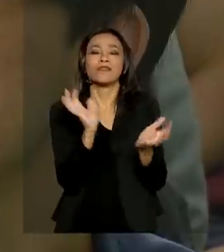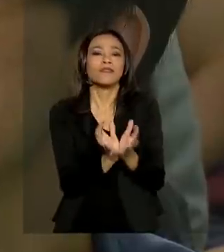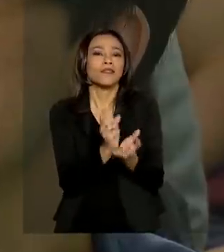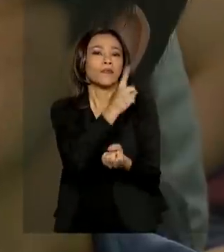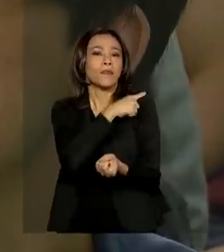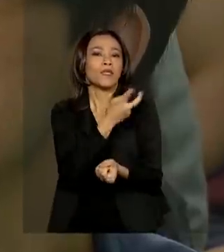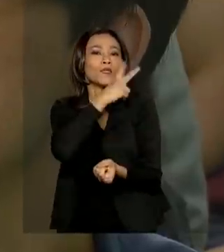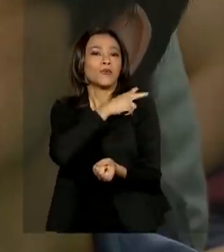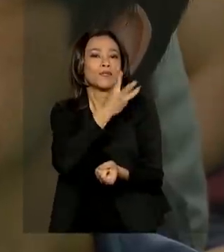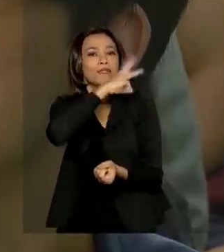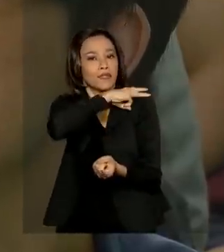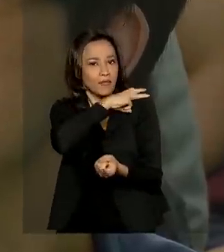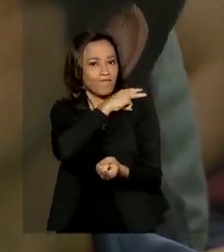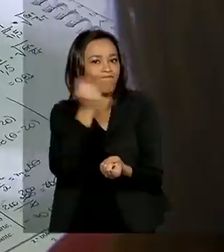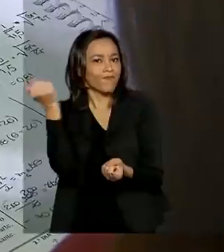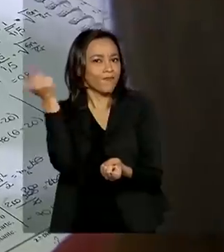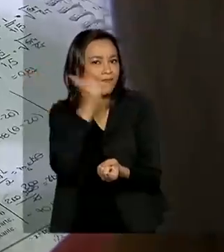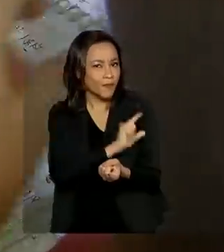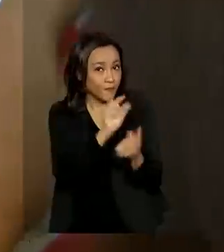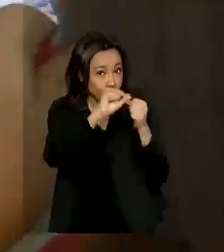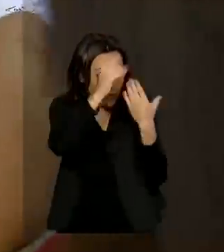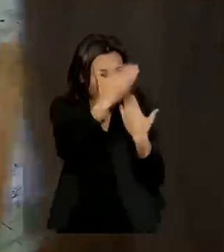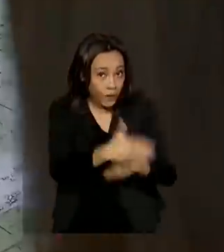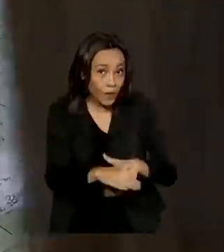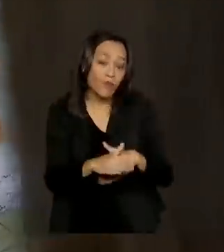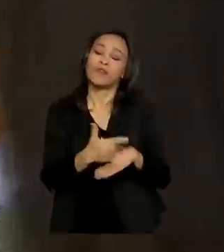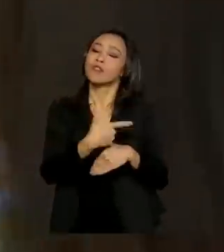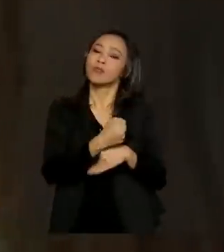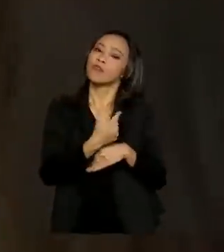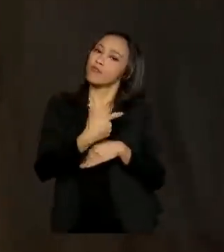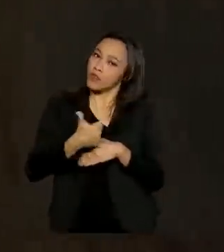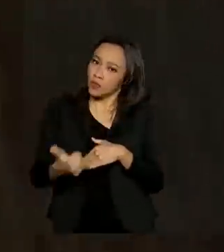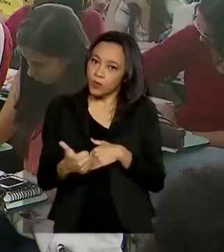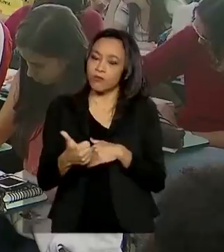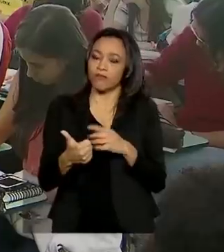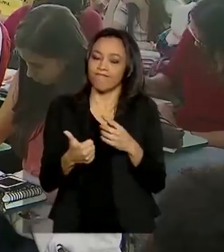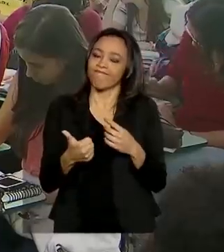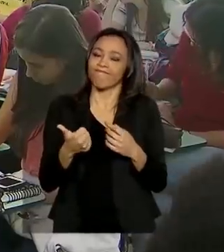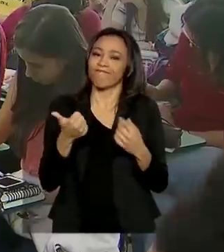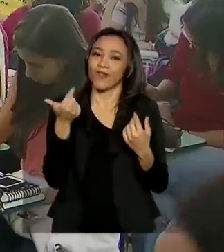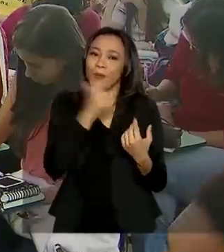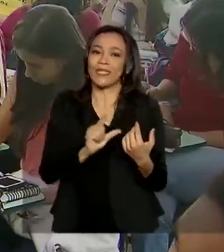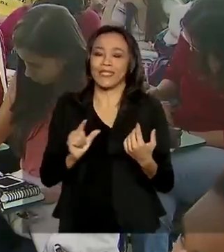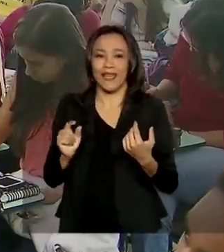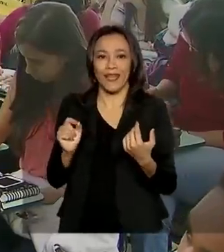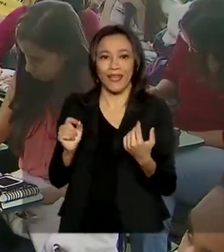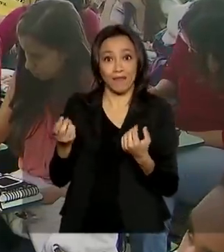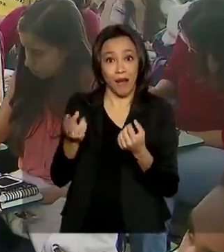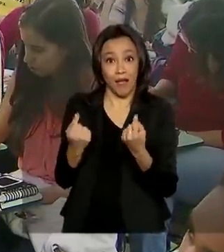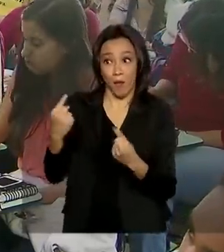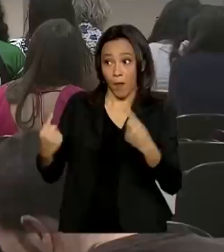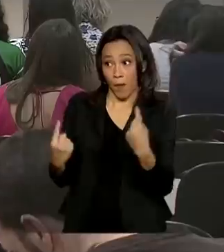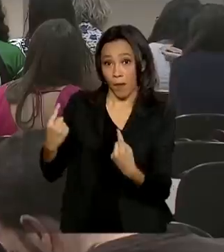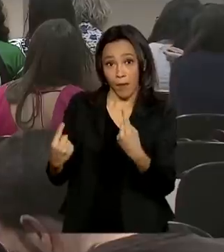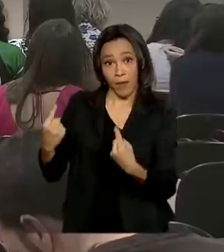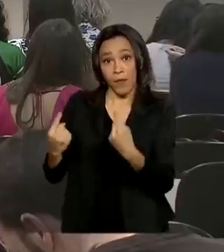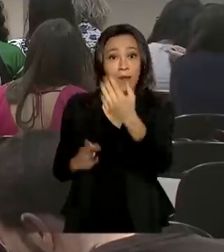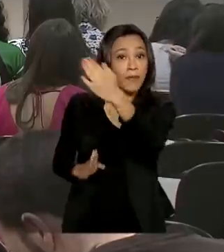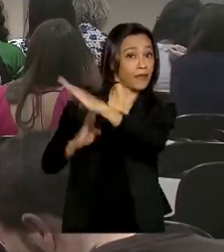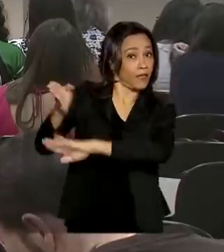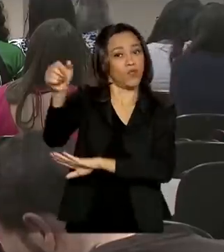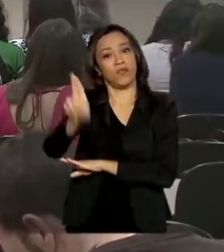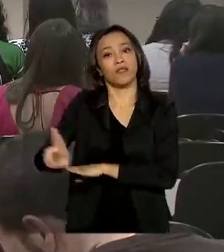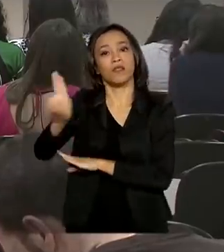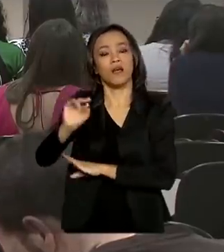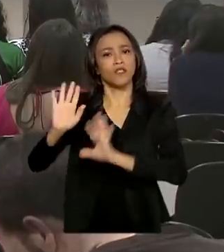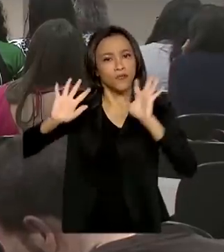Os estudantes que fizerem a prova em 2021 já vão poder concorrer a vagas nas universidades para quando